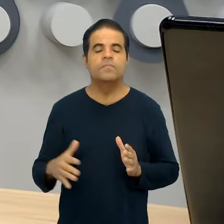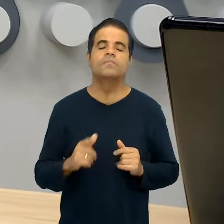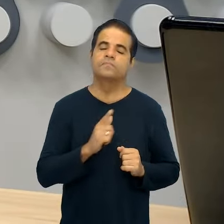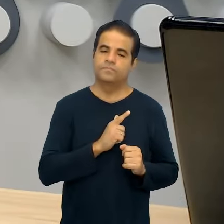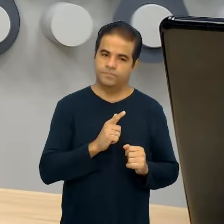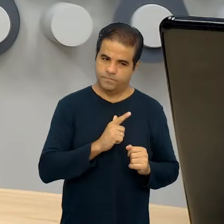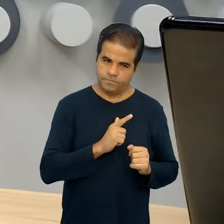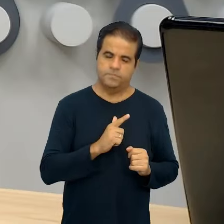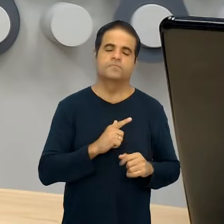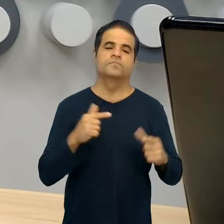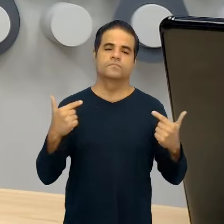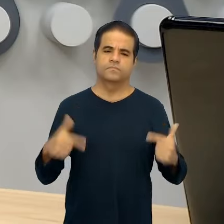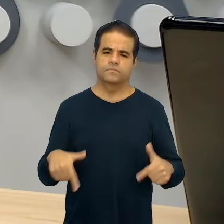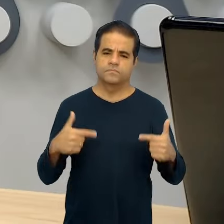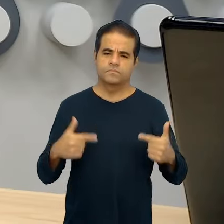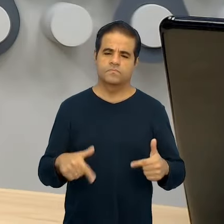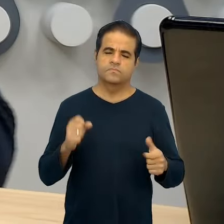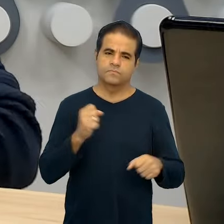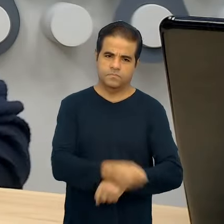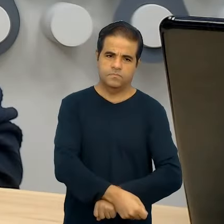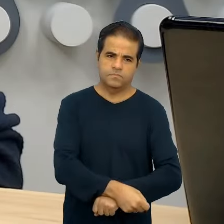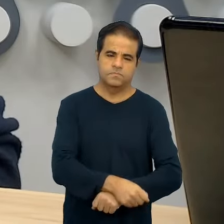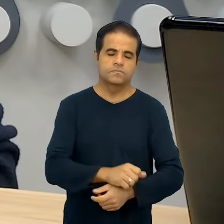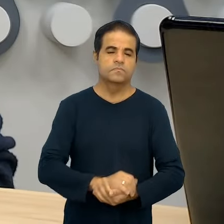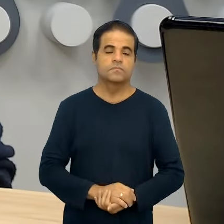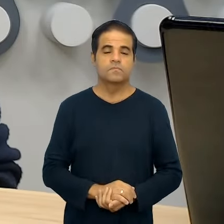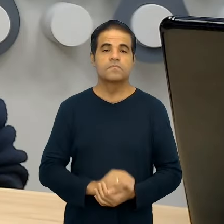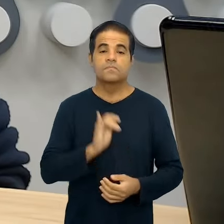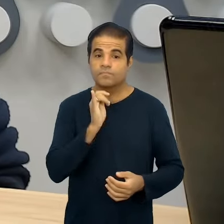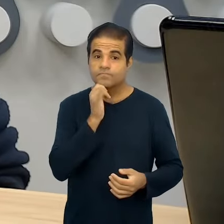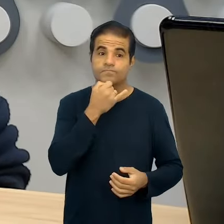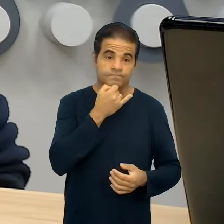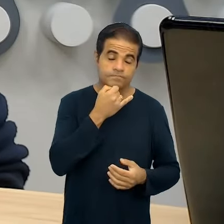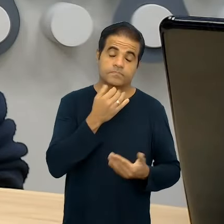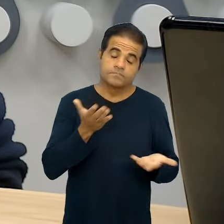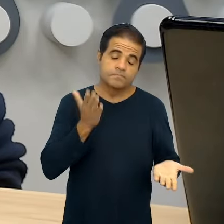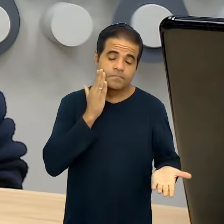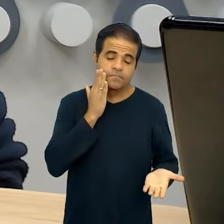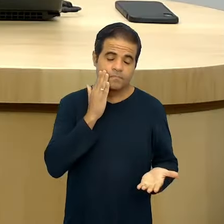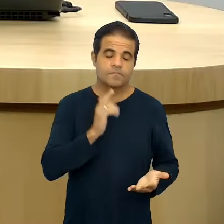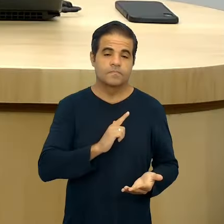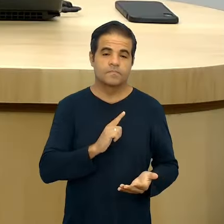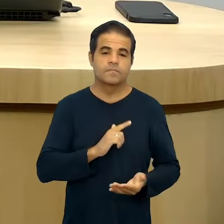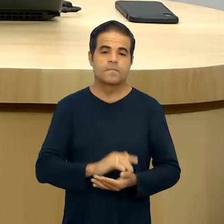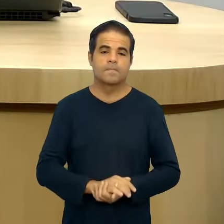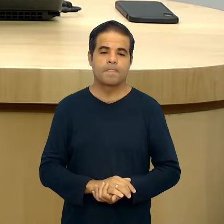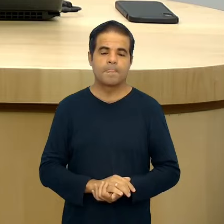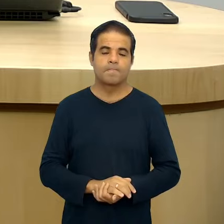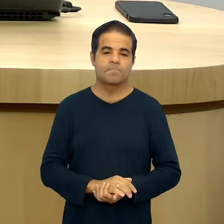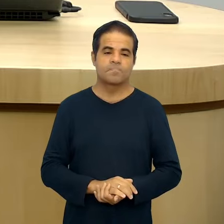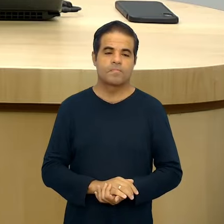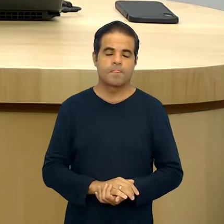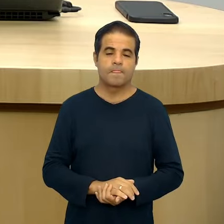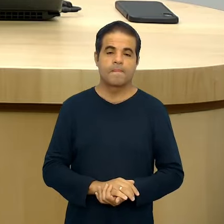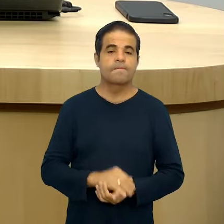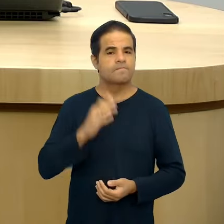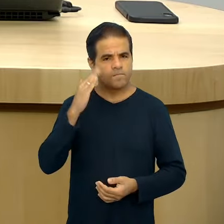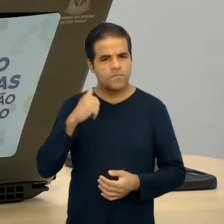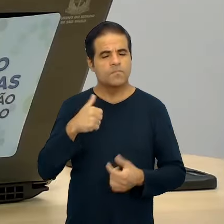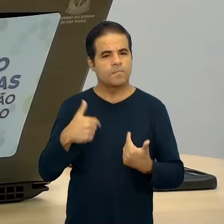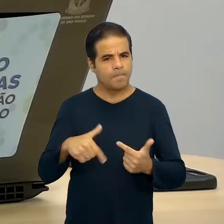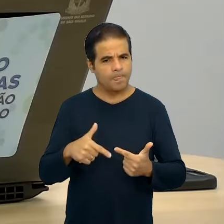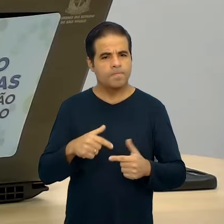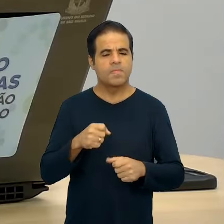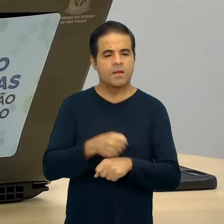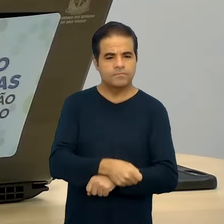existe ainda, né, o trabalho escravo. Infelizmente, né, Gisele? Sim, e esse trabalho escravo que a gente